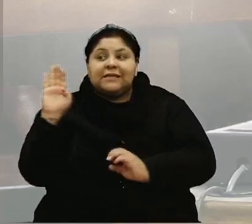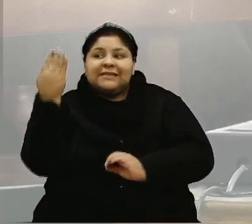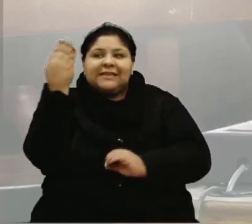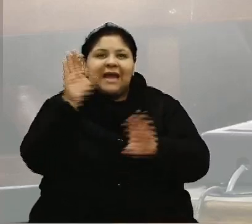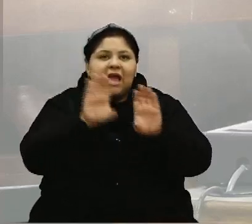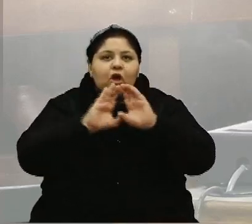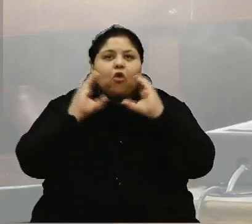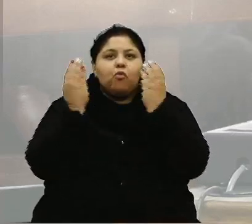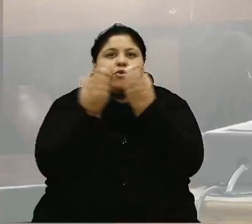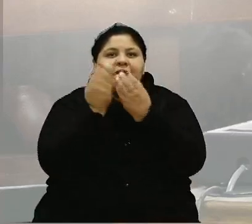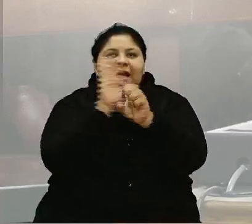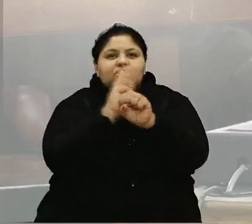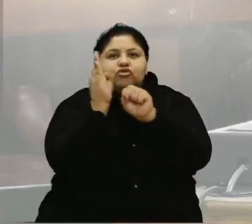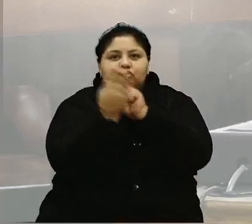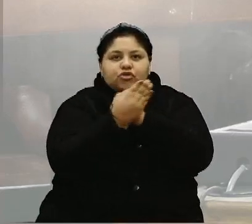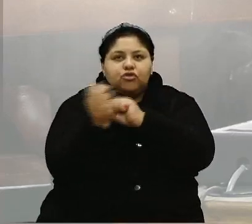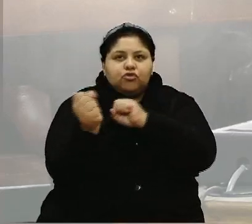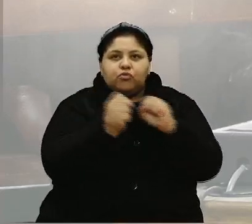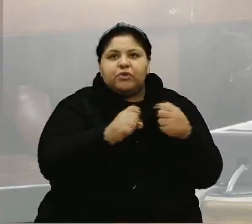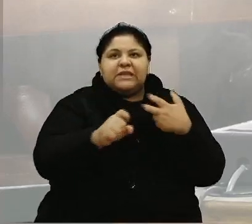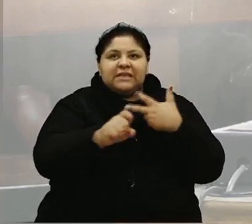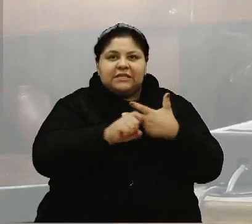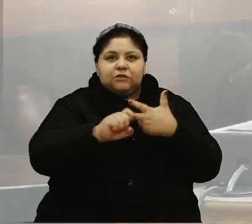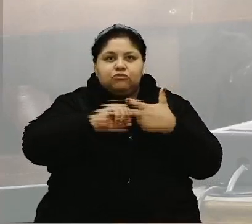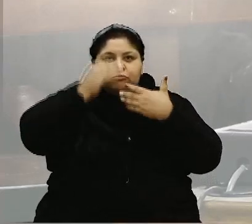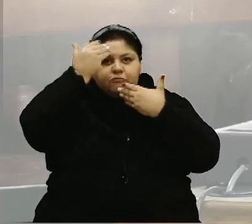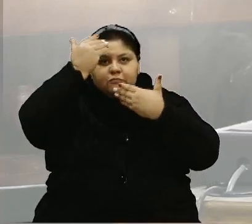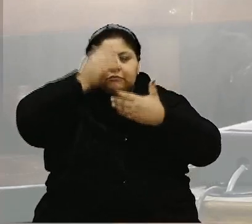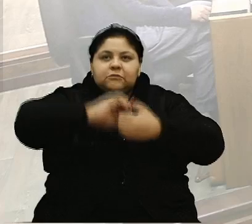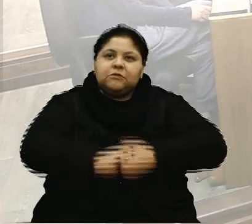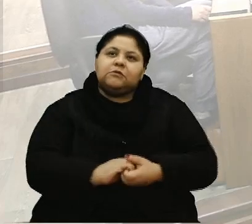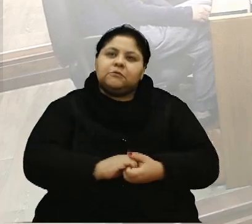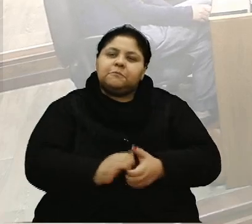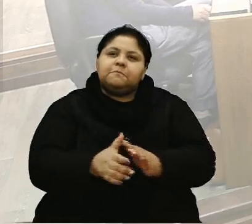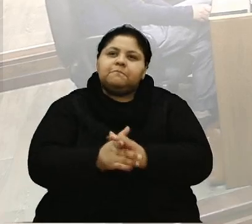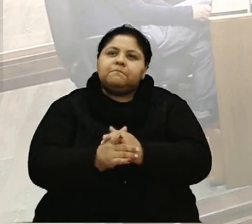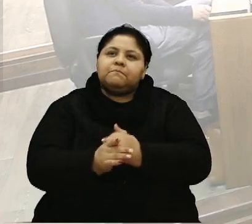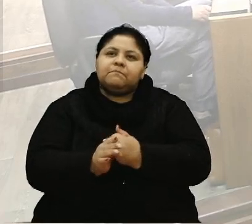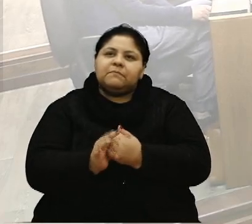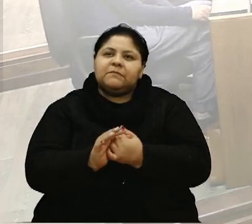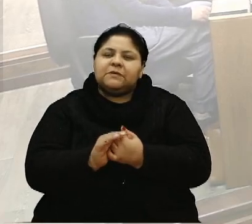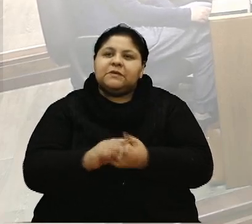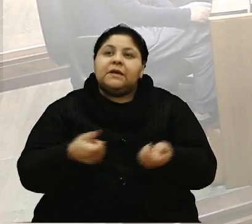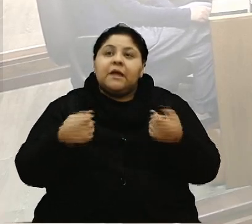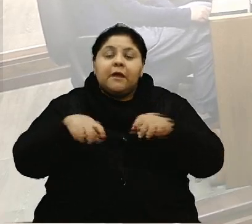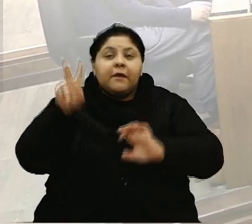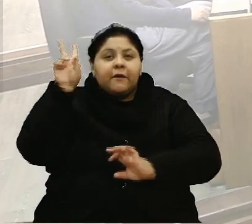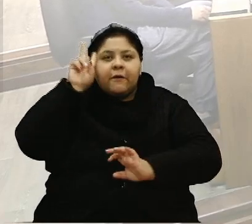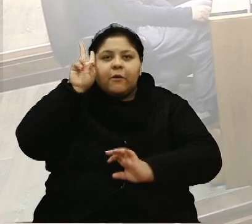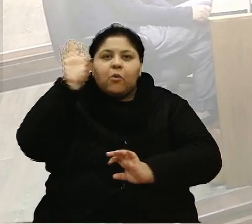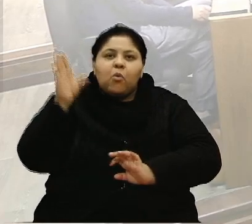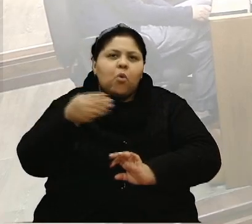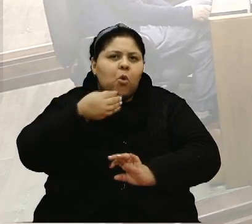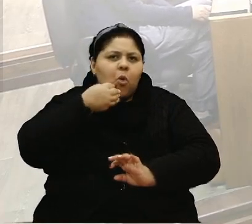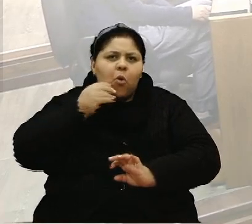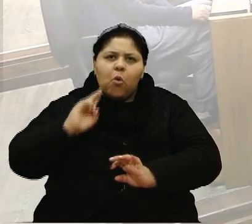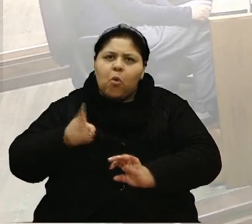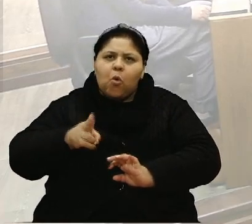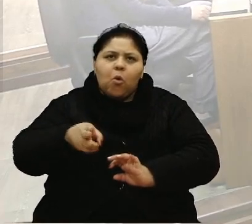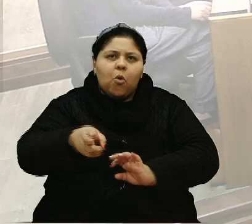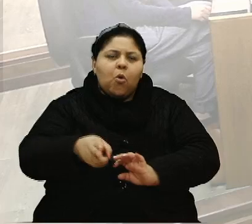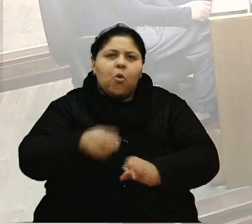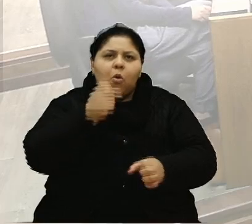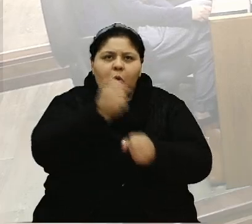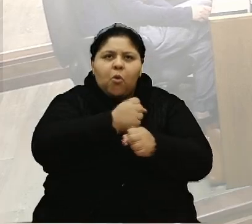bairro Planalto e trair o Poder Executivo. Obrigado. Obrigada, vereador. E é preciso lembrar, né, que é óbvio, né, que sempre que a gente faz uma obra,